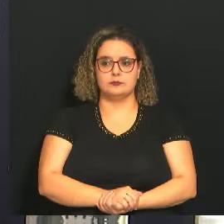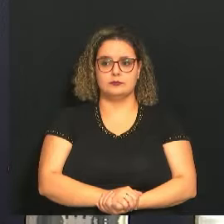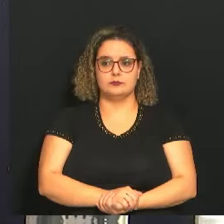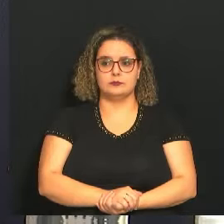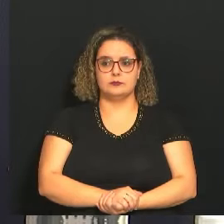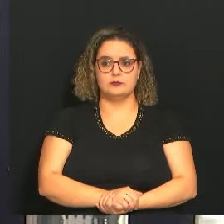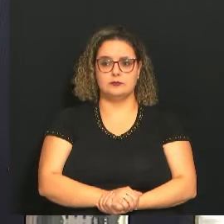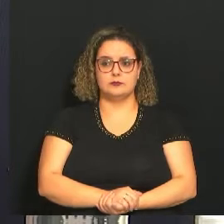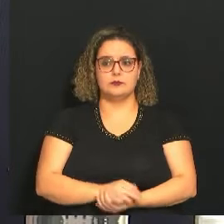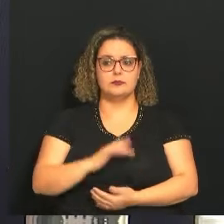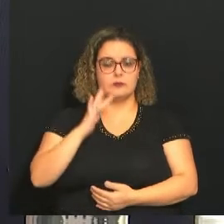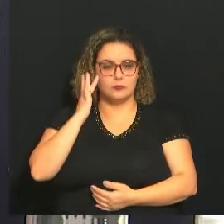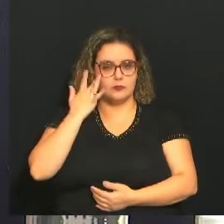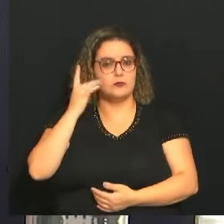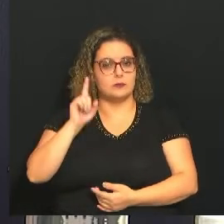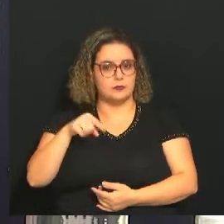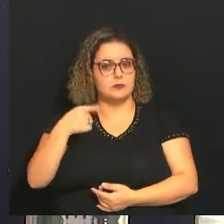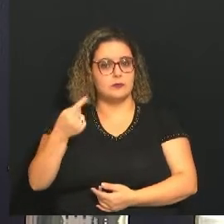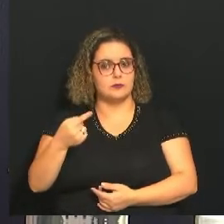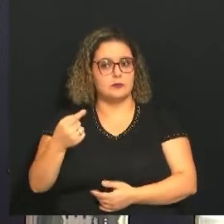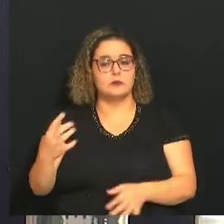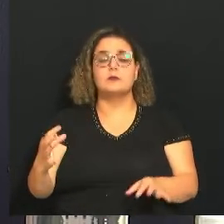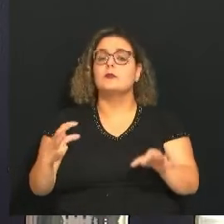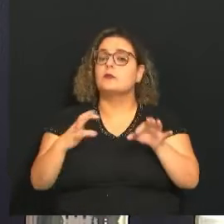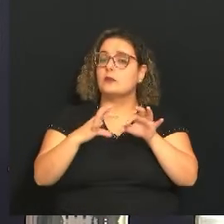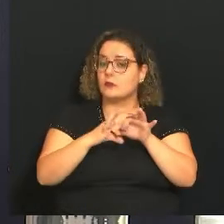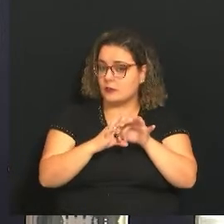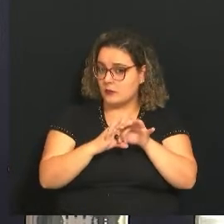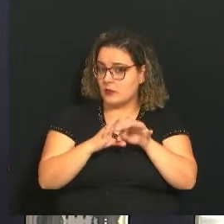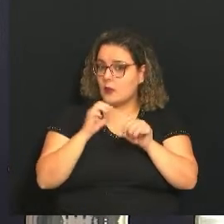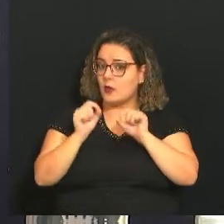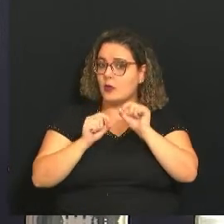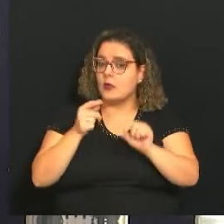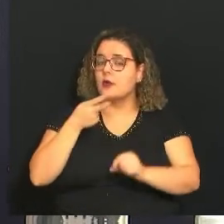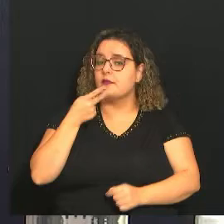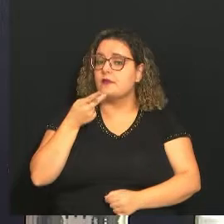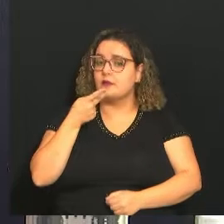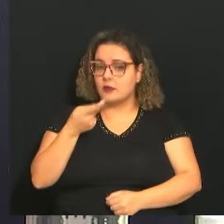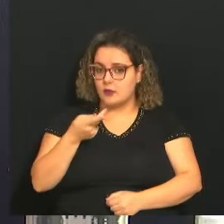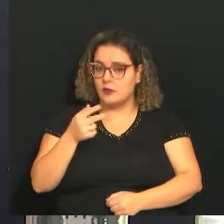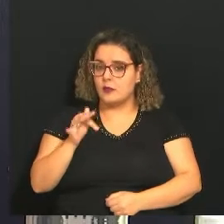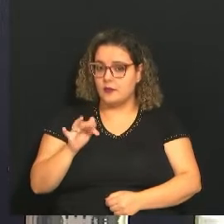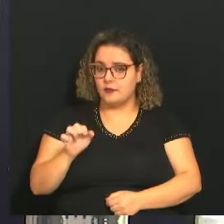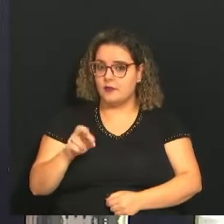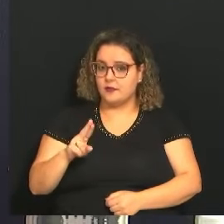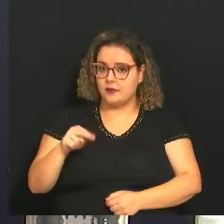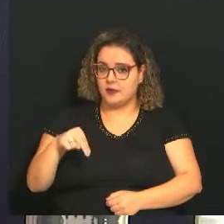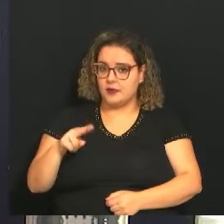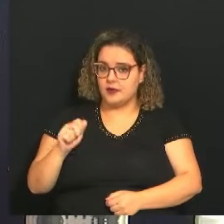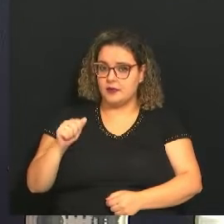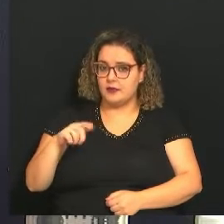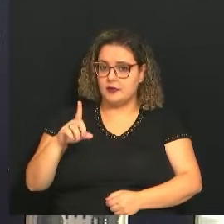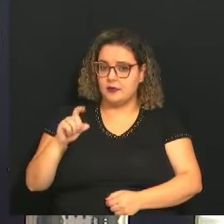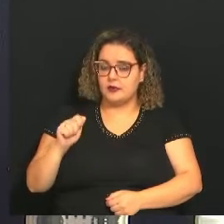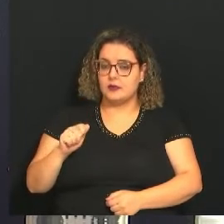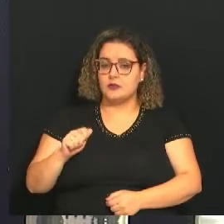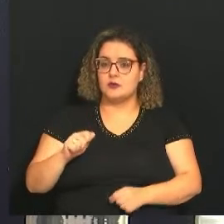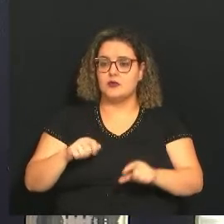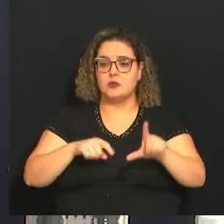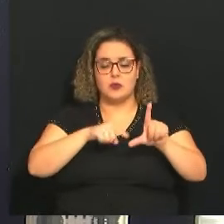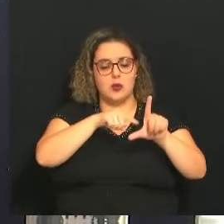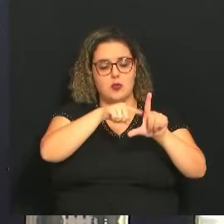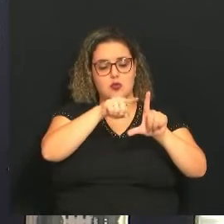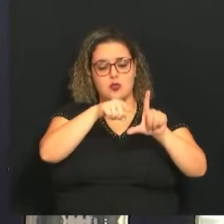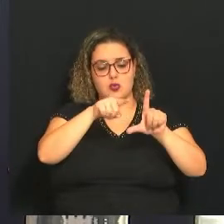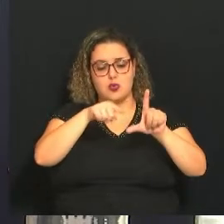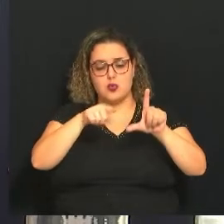o próximo tem bastante conexão com isso que a Fernanda acabou de falar, né, sobre essa questão dessa queda com